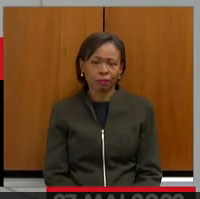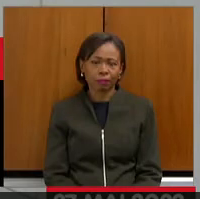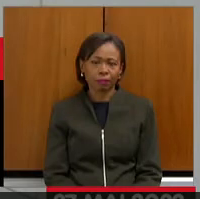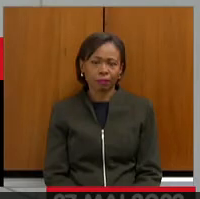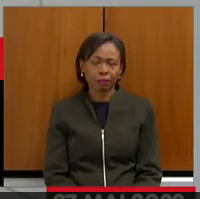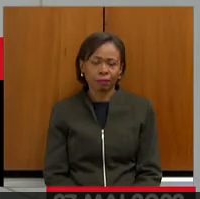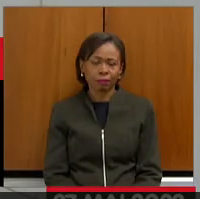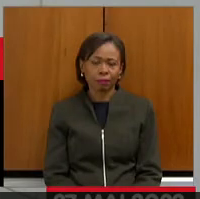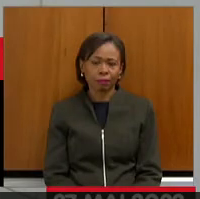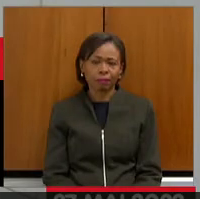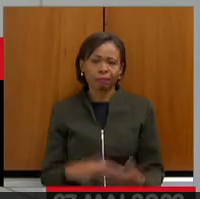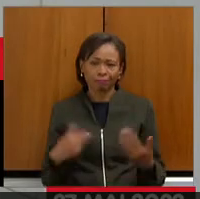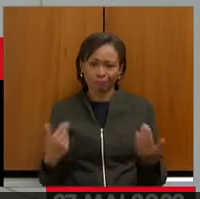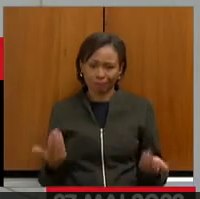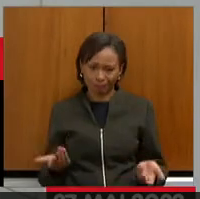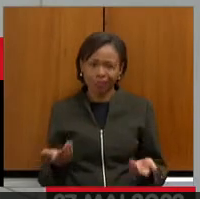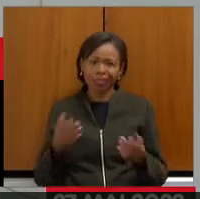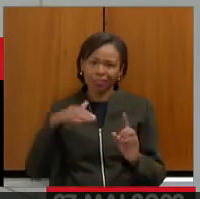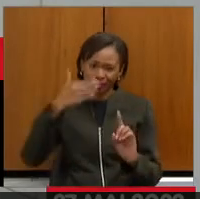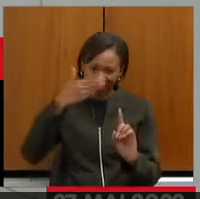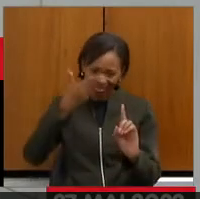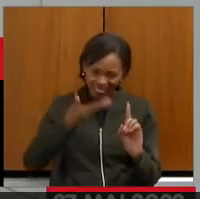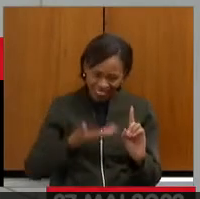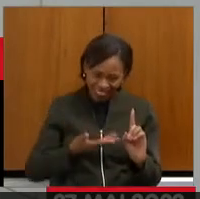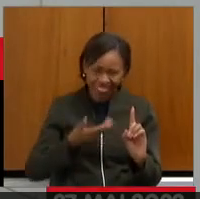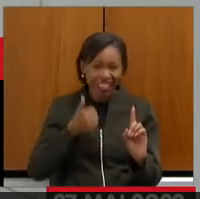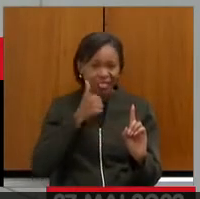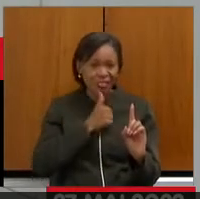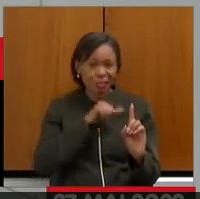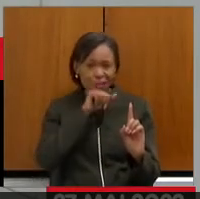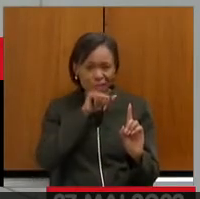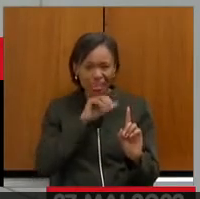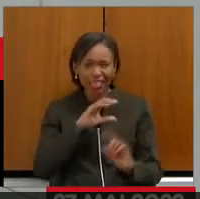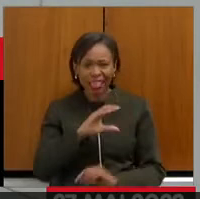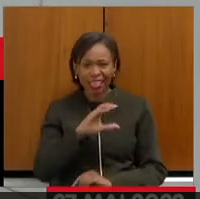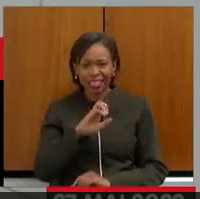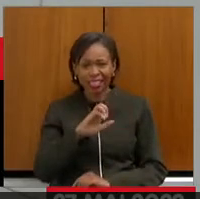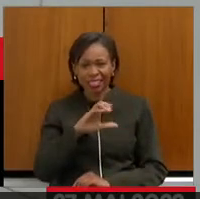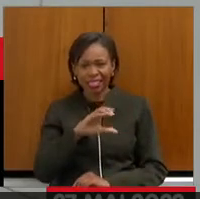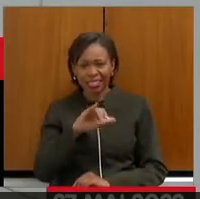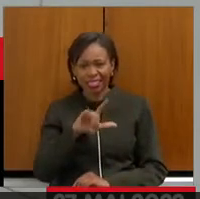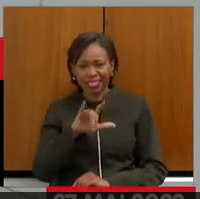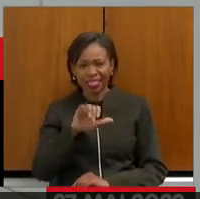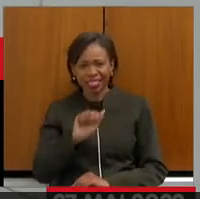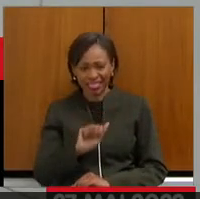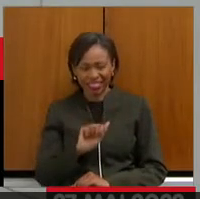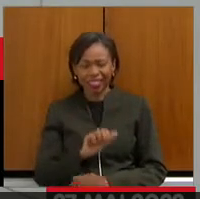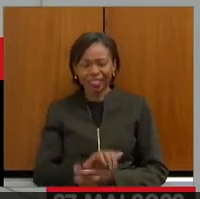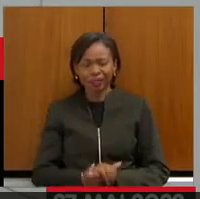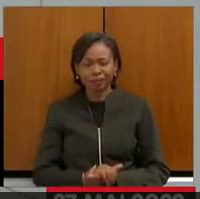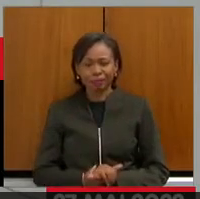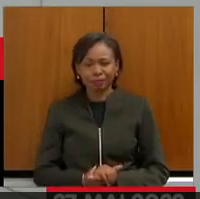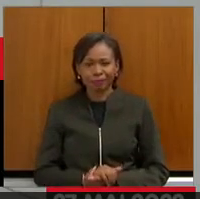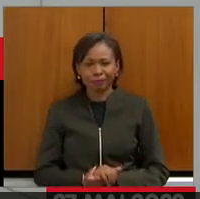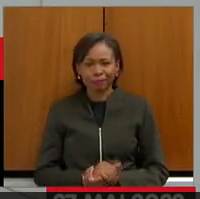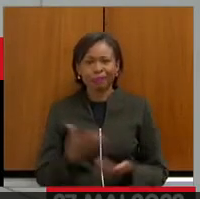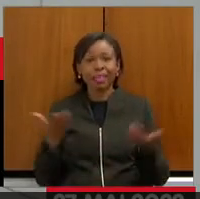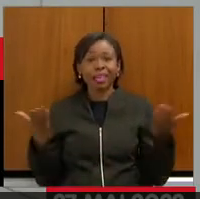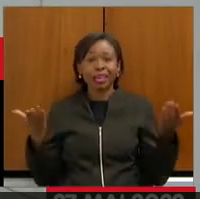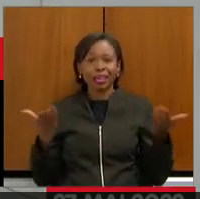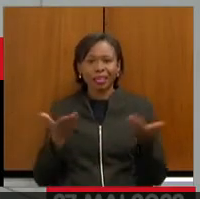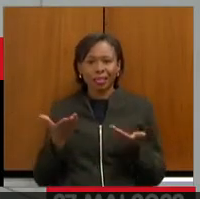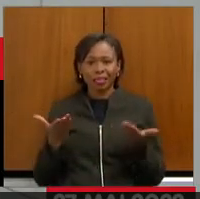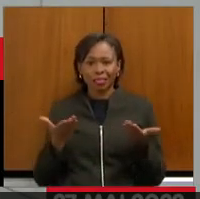registrado aqui a homenagem feita pela sua lógica sua mãe a mãe dela chama Cecília vamos agora